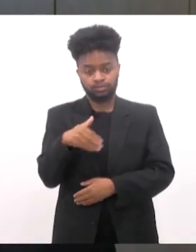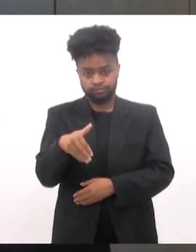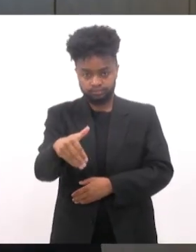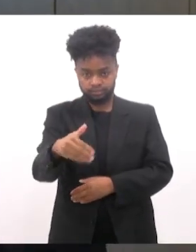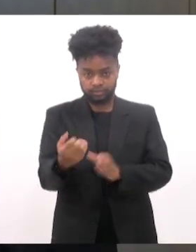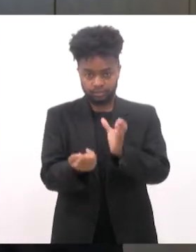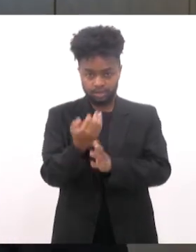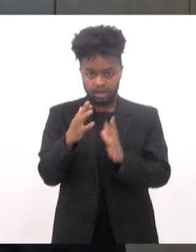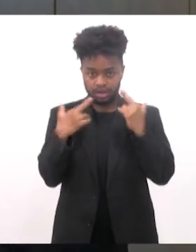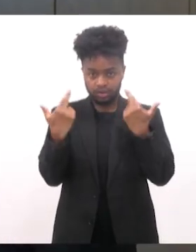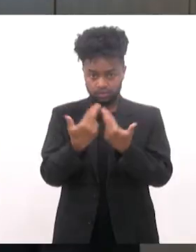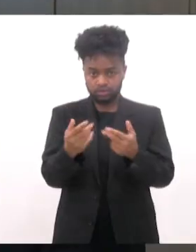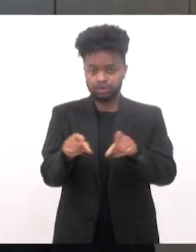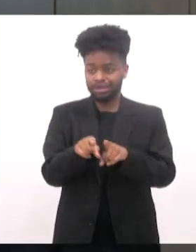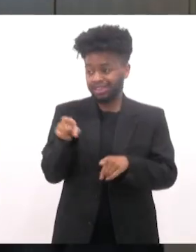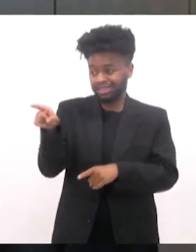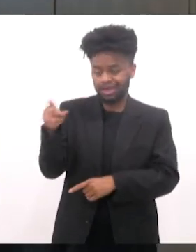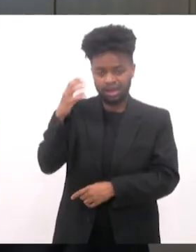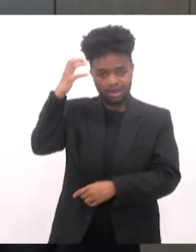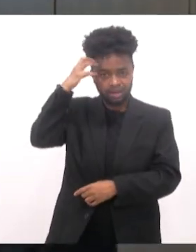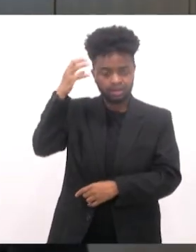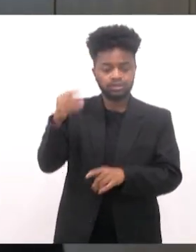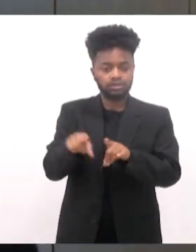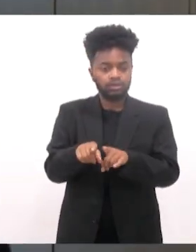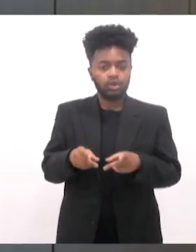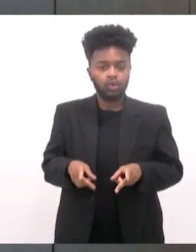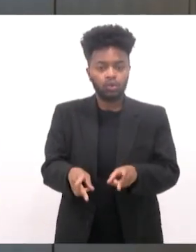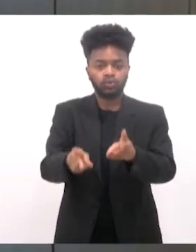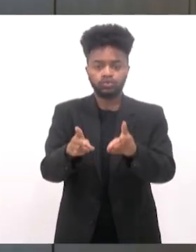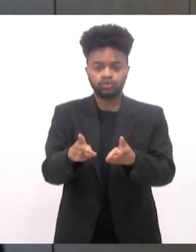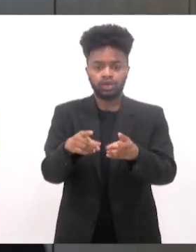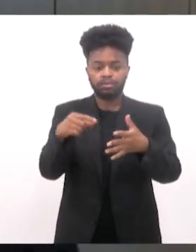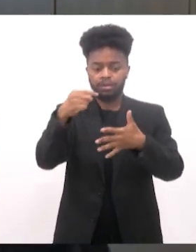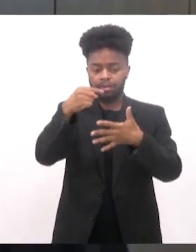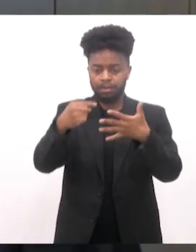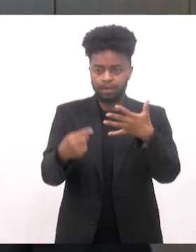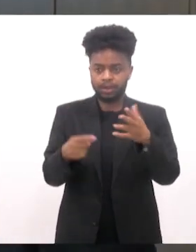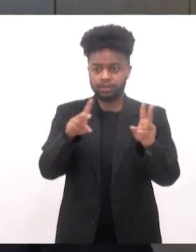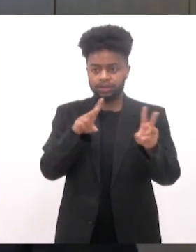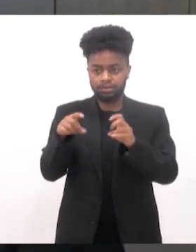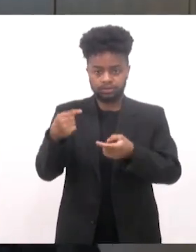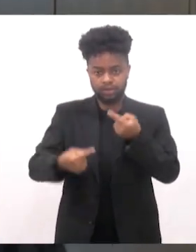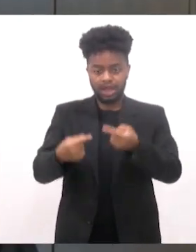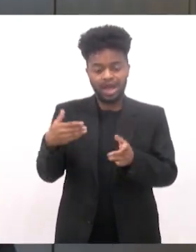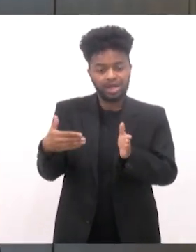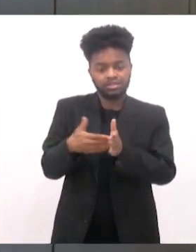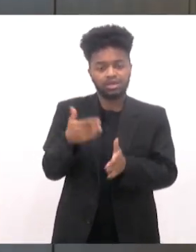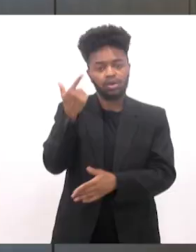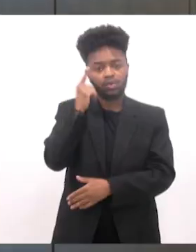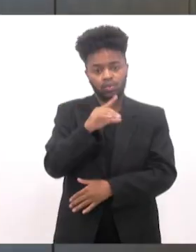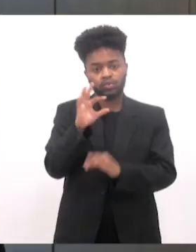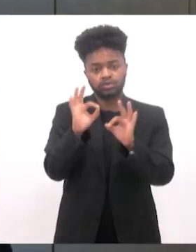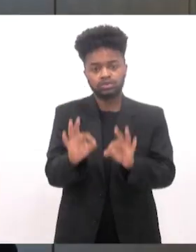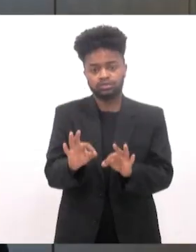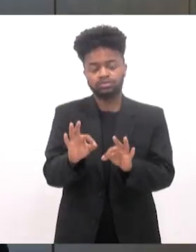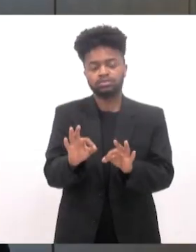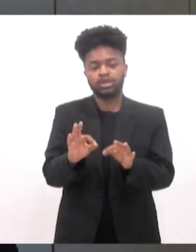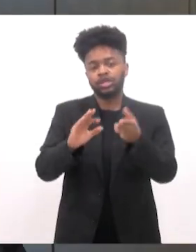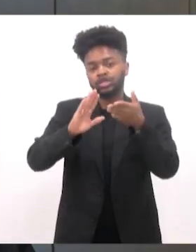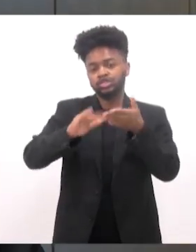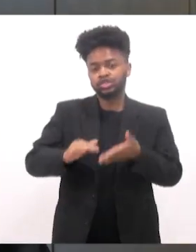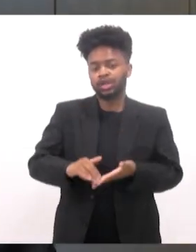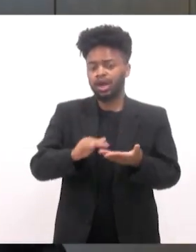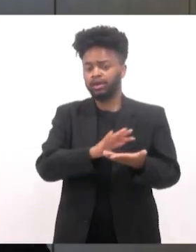audiência pública lá em Angra dos Reis e continuar com todos esses expedientes que eu falei até que a gente consiga destituir,